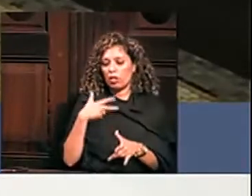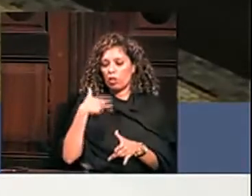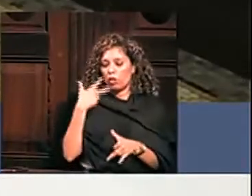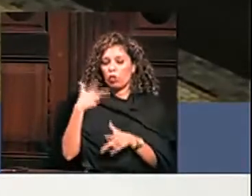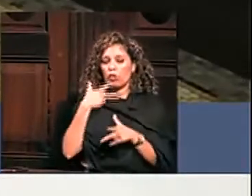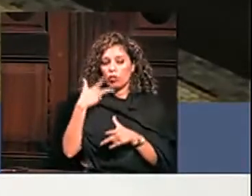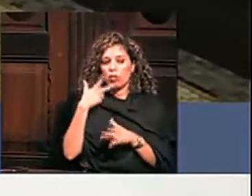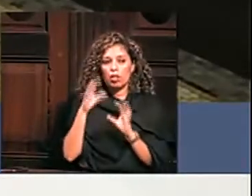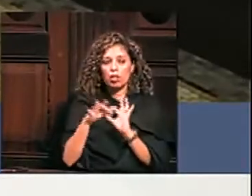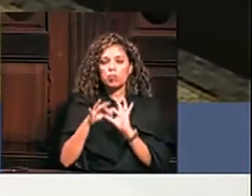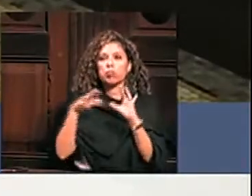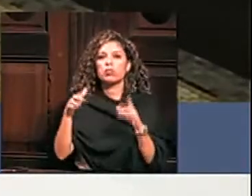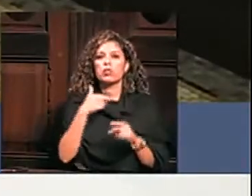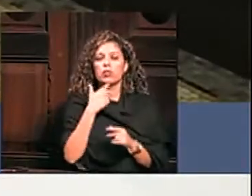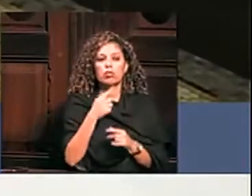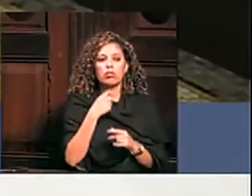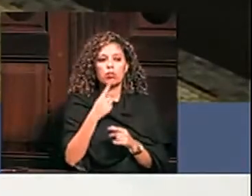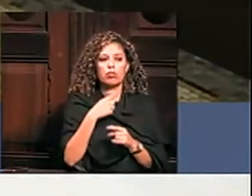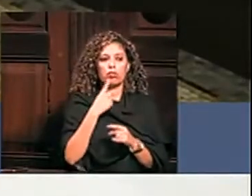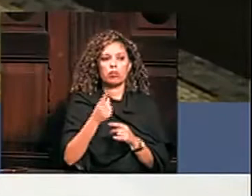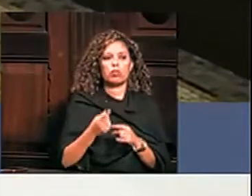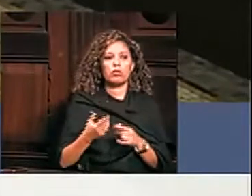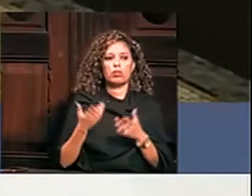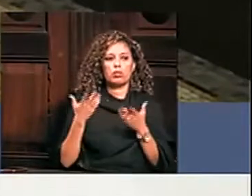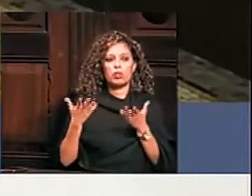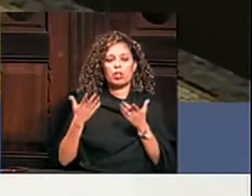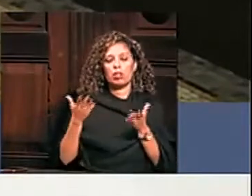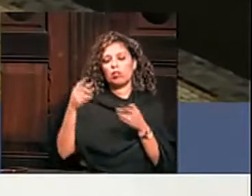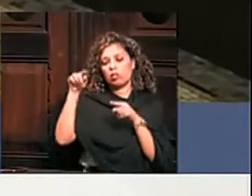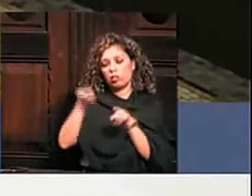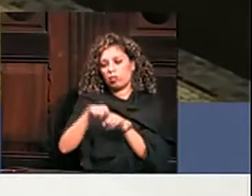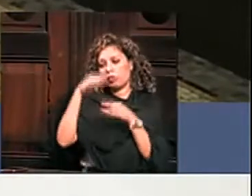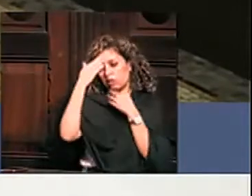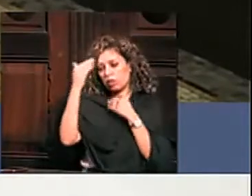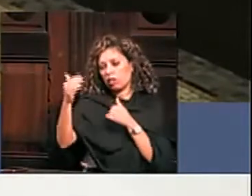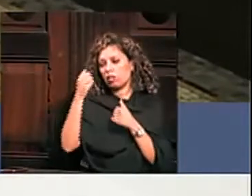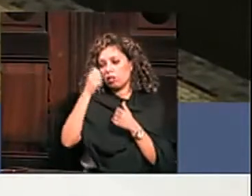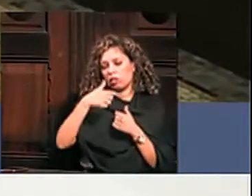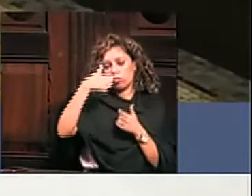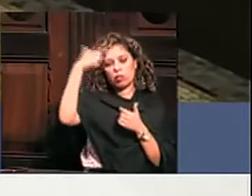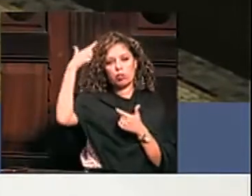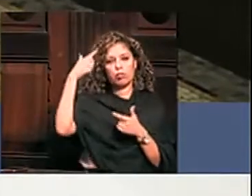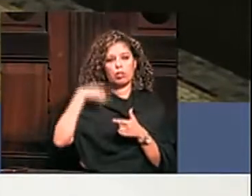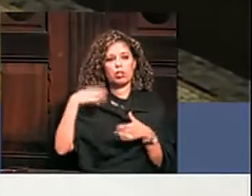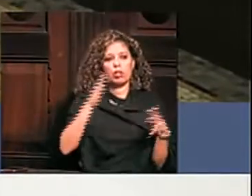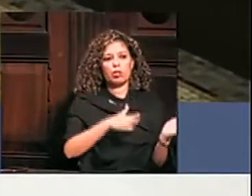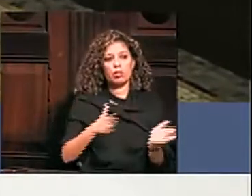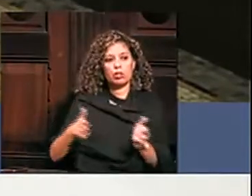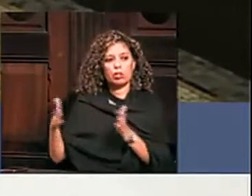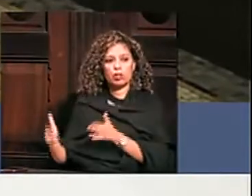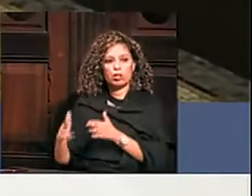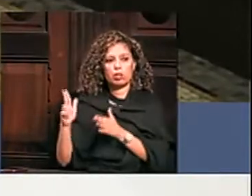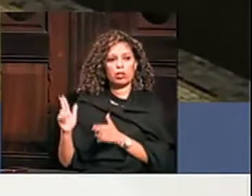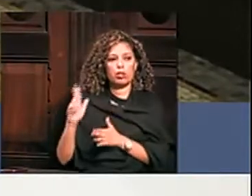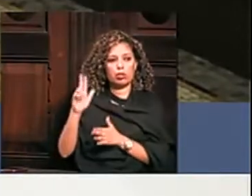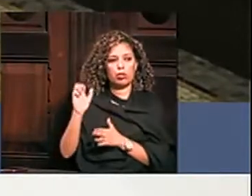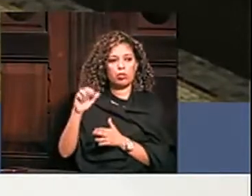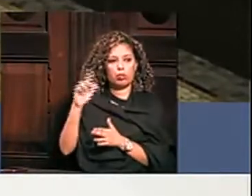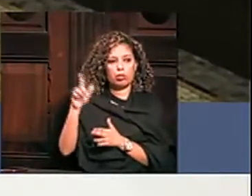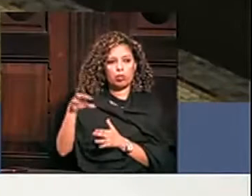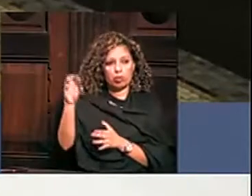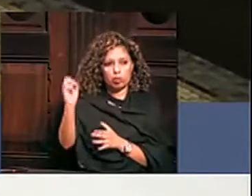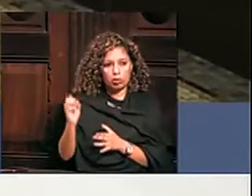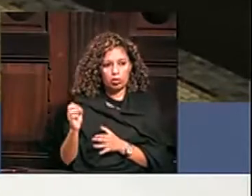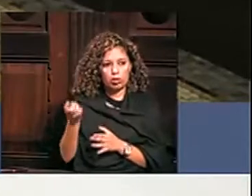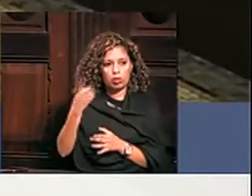dele. Parabenizar ao povo da minha região de Campo Grande, da Zona Oeste, foi uma vitória da UESO. Nós vamos continuar lutando para ter o